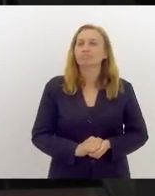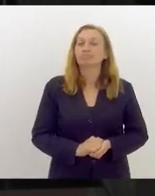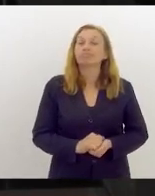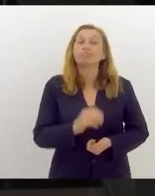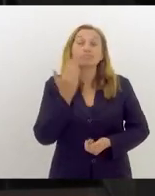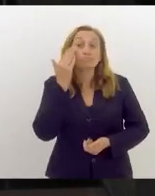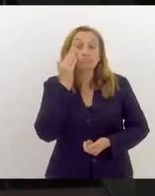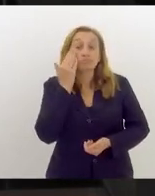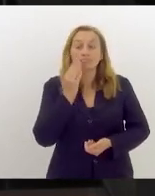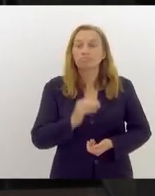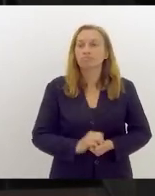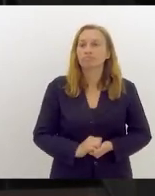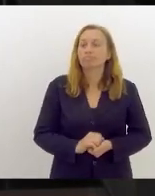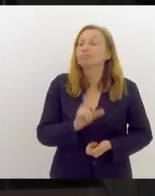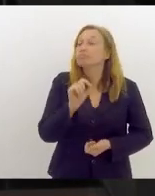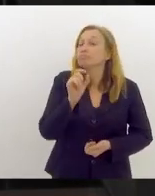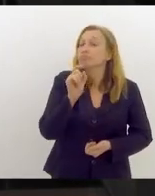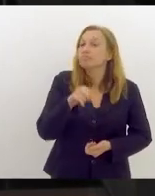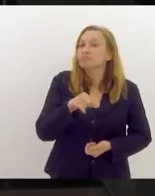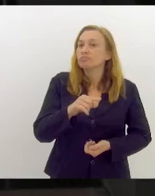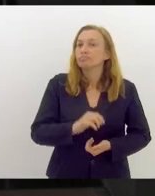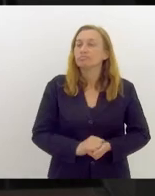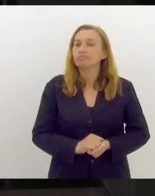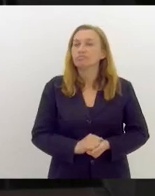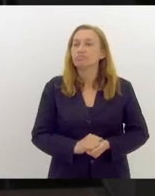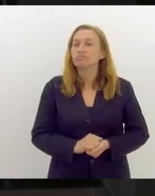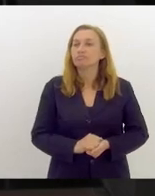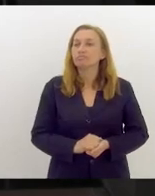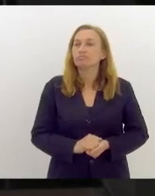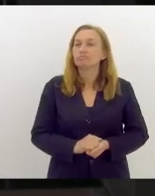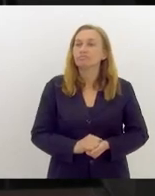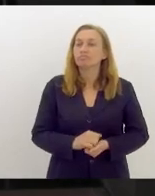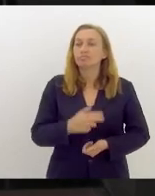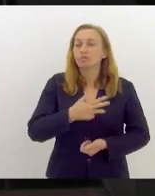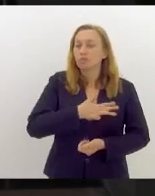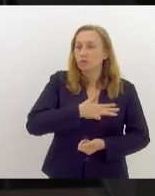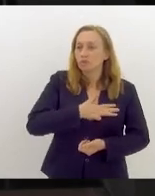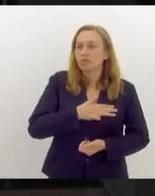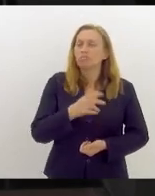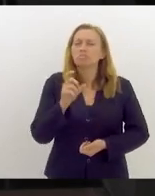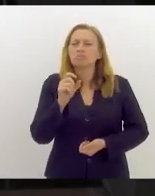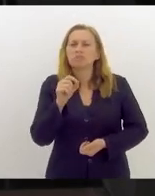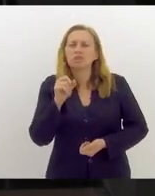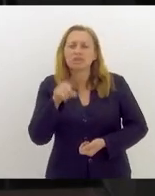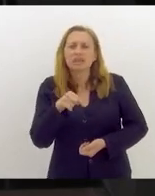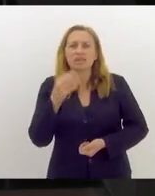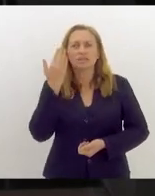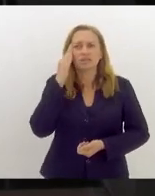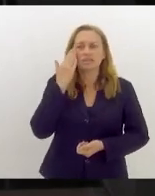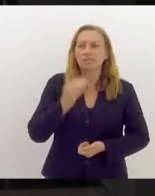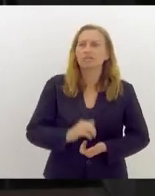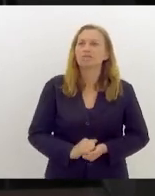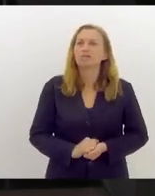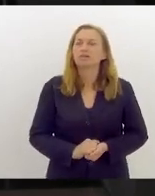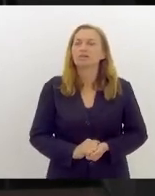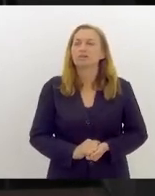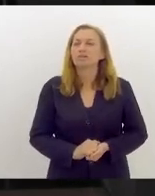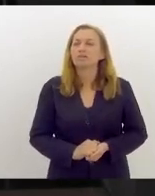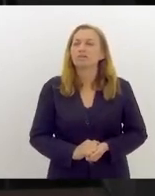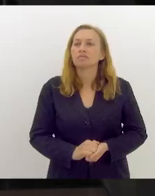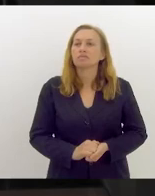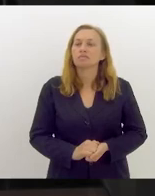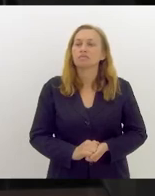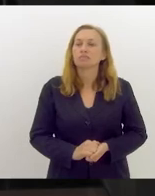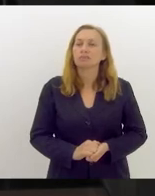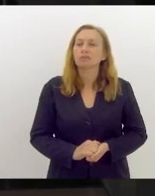tentar entender o que que é o lulismo tentar entender o que são